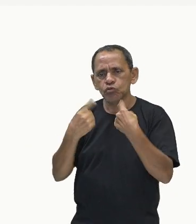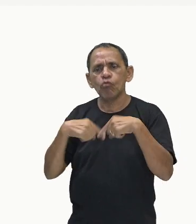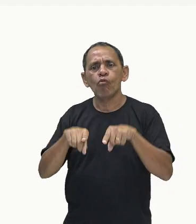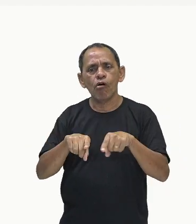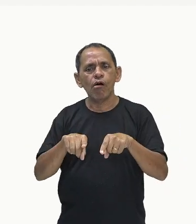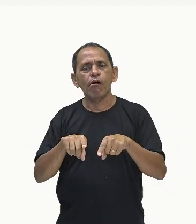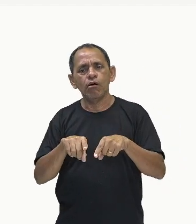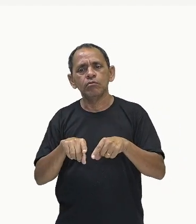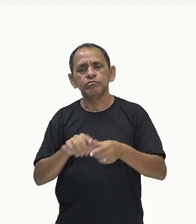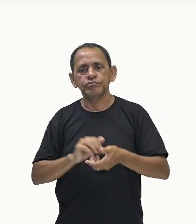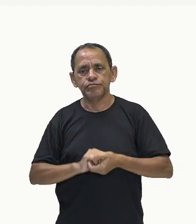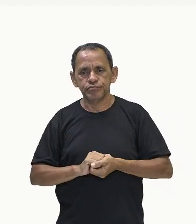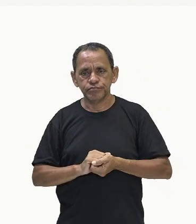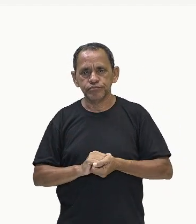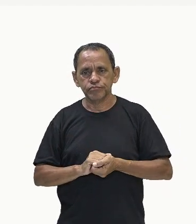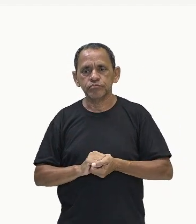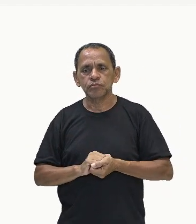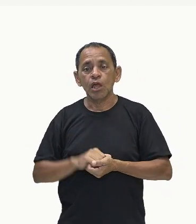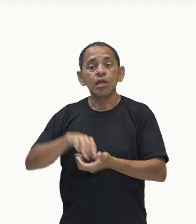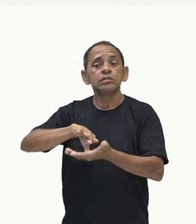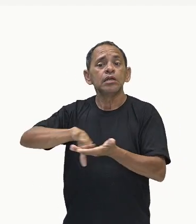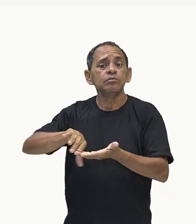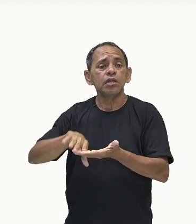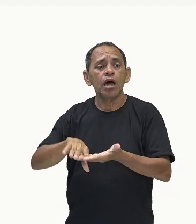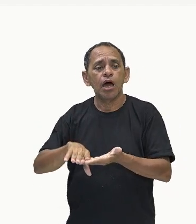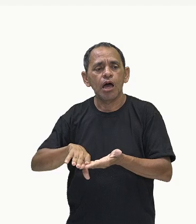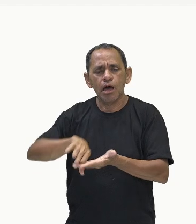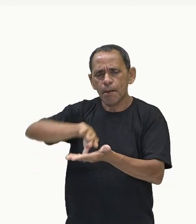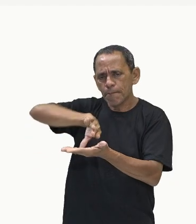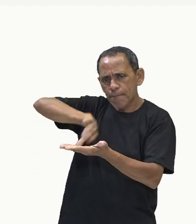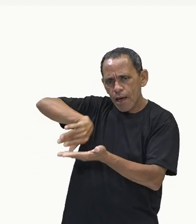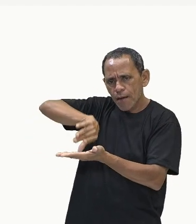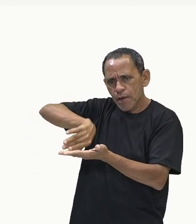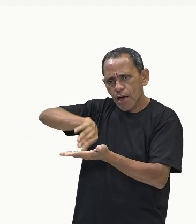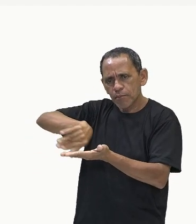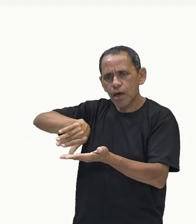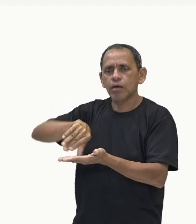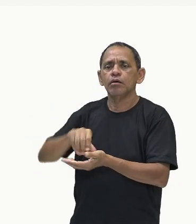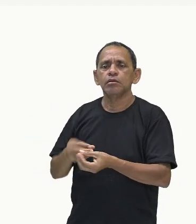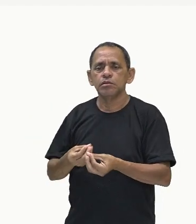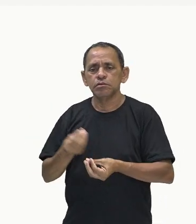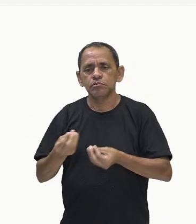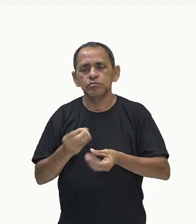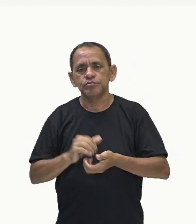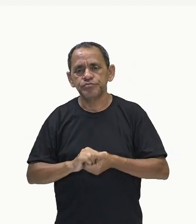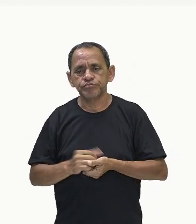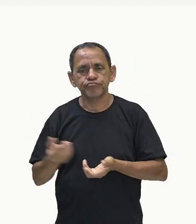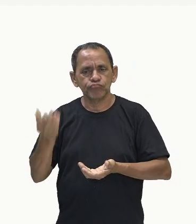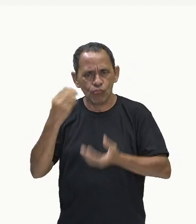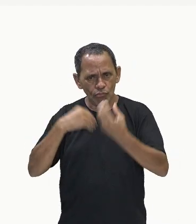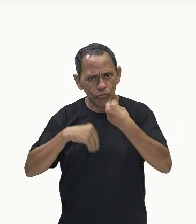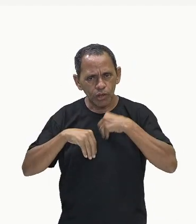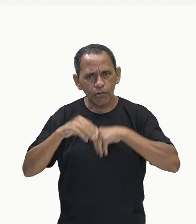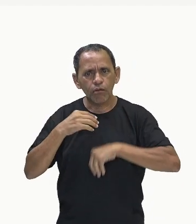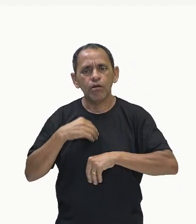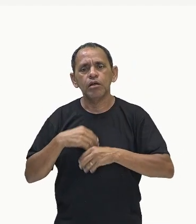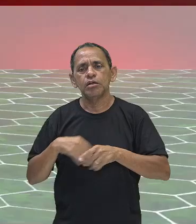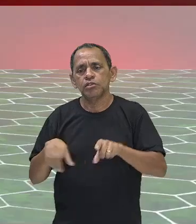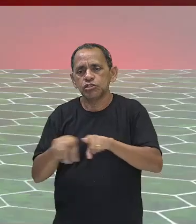eliminados, que não servem mais para o nosso organismo e vai então